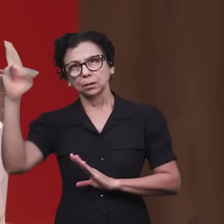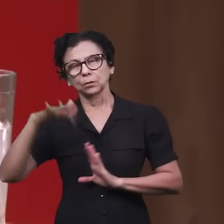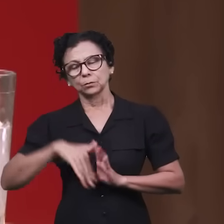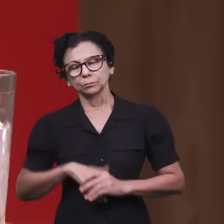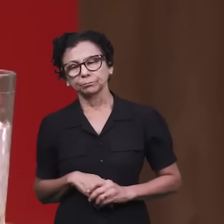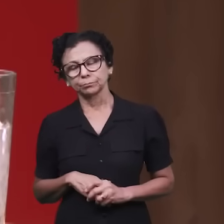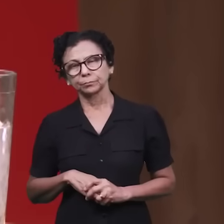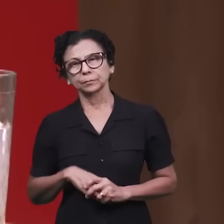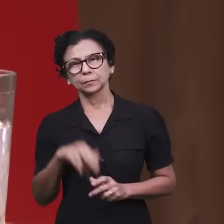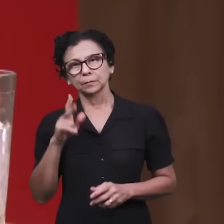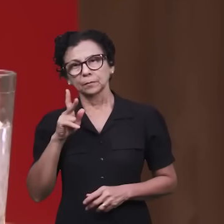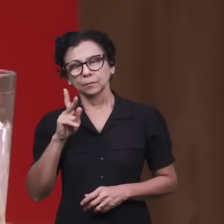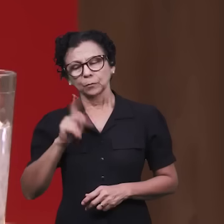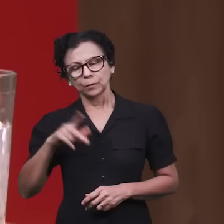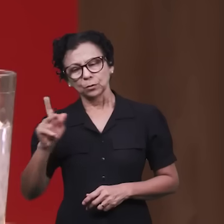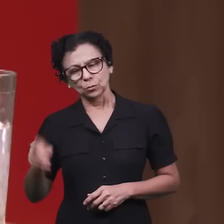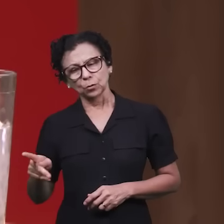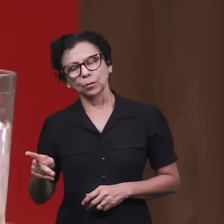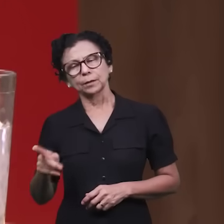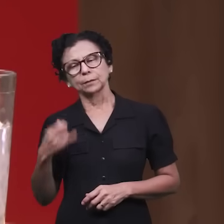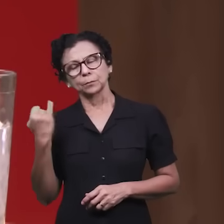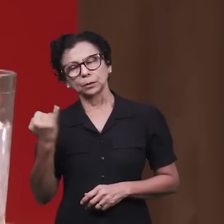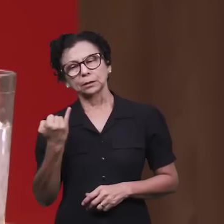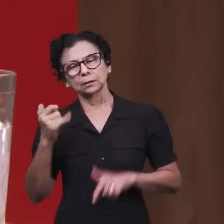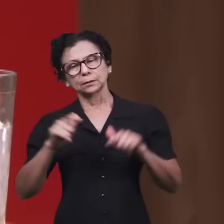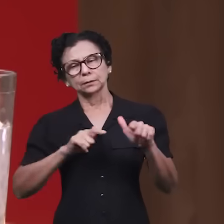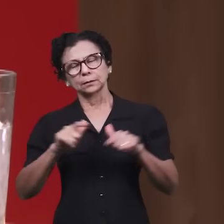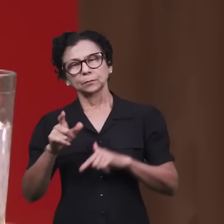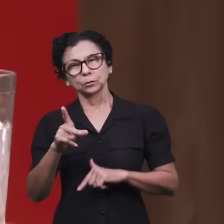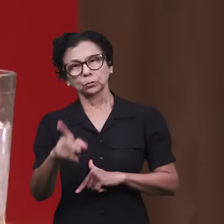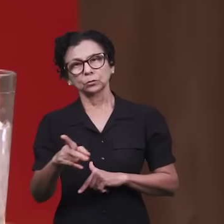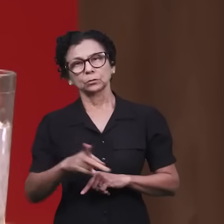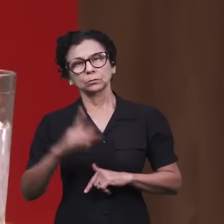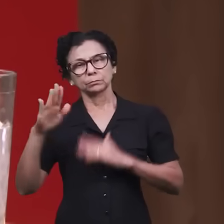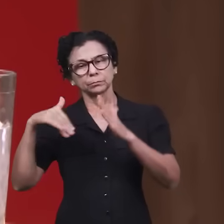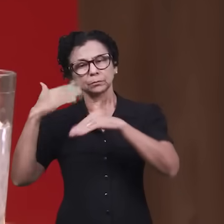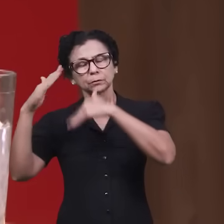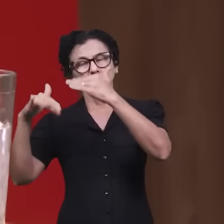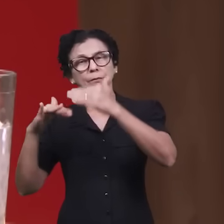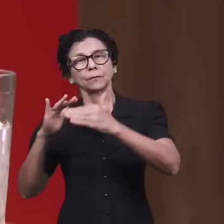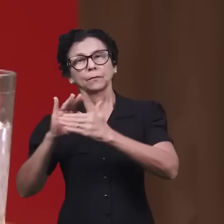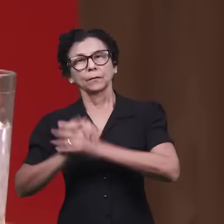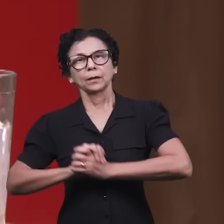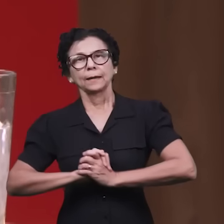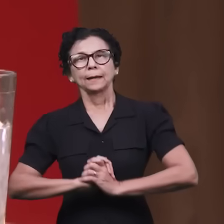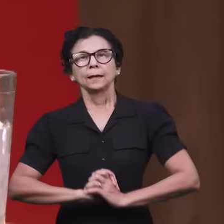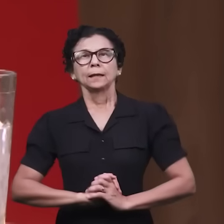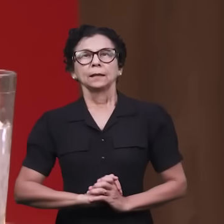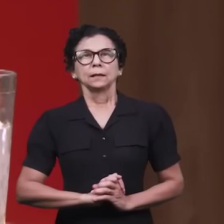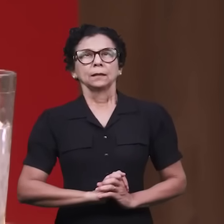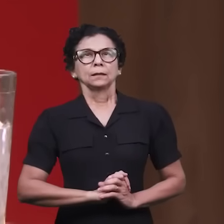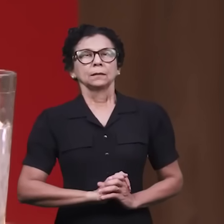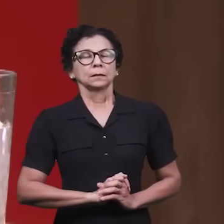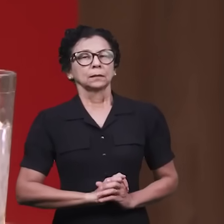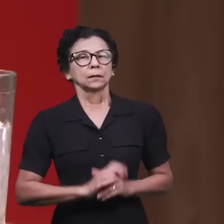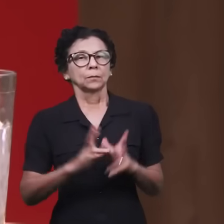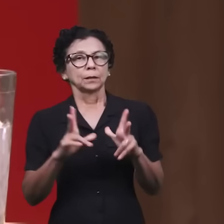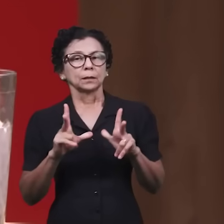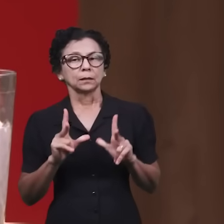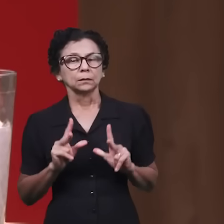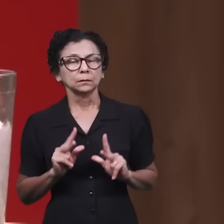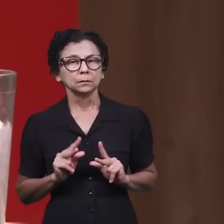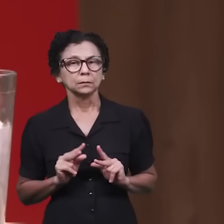trabalho continue cada vez mais sendo aperfeiçoado. Esse trabalho com a criança, entendeu? Para que essa mentalidade que se coloca,